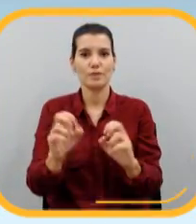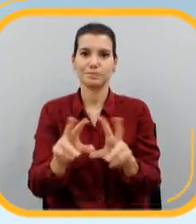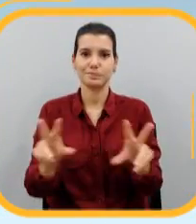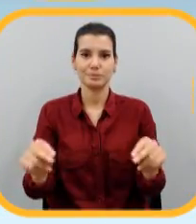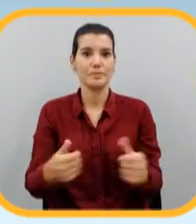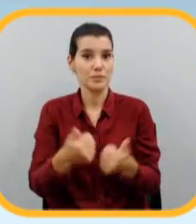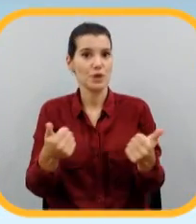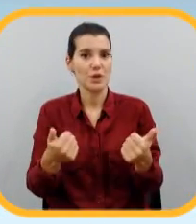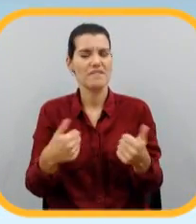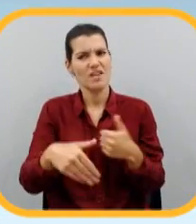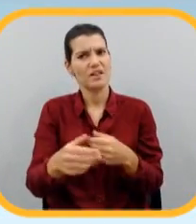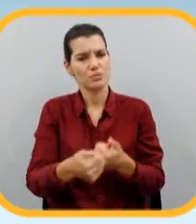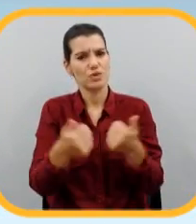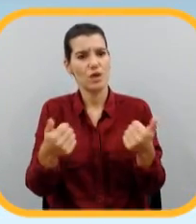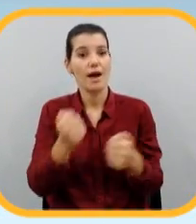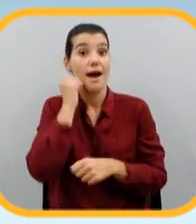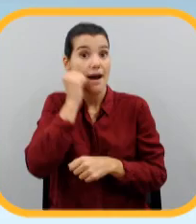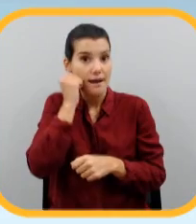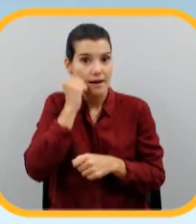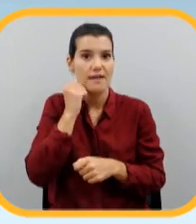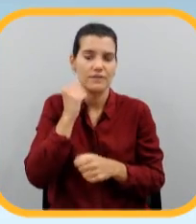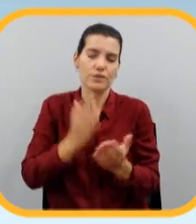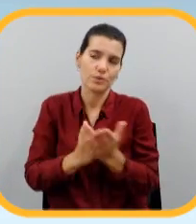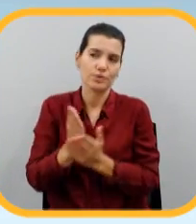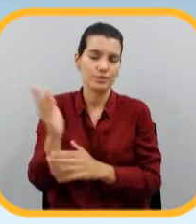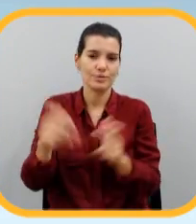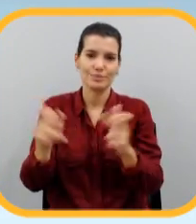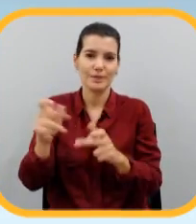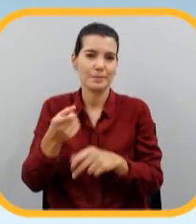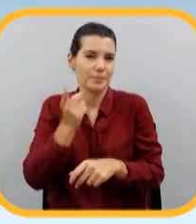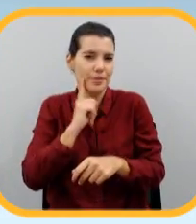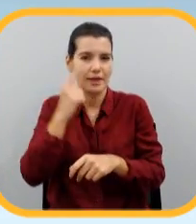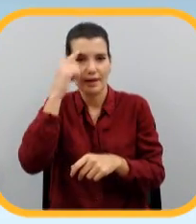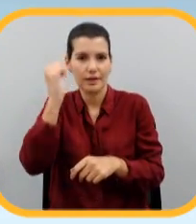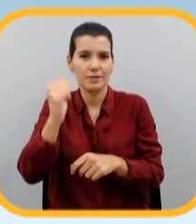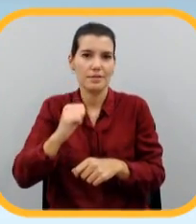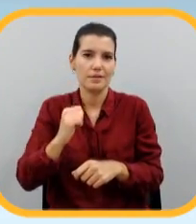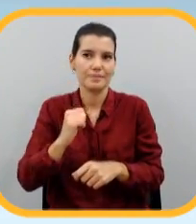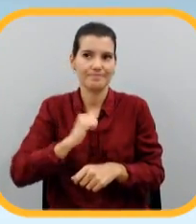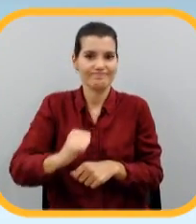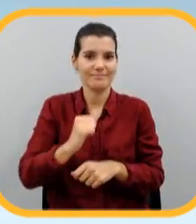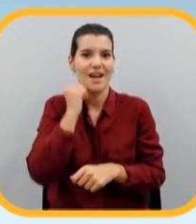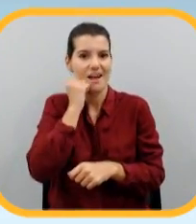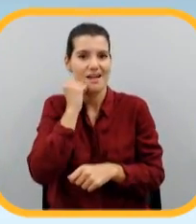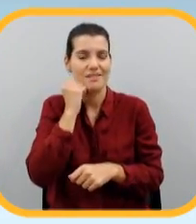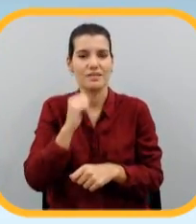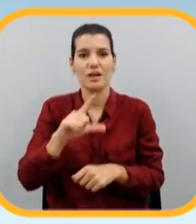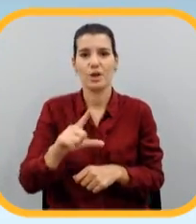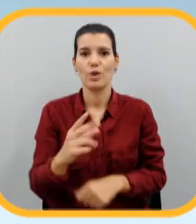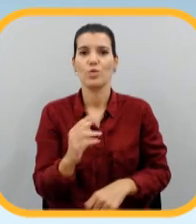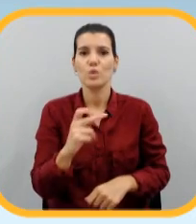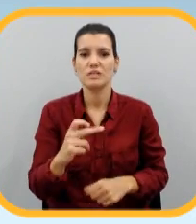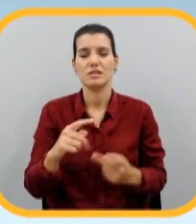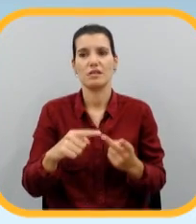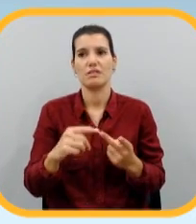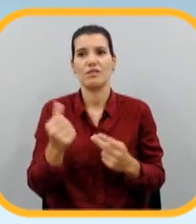vai melhorar. Acho que os casos graves vão continuar a acontecer. Né? Portanto, estes ataques muito graves contra a Lusa, contra a Vodafone,